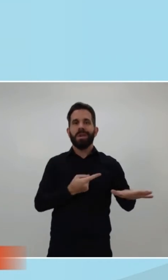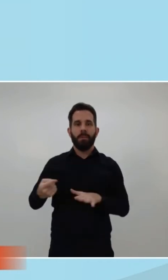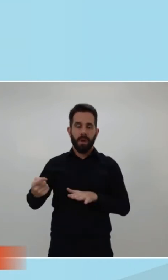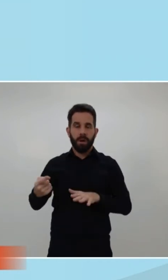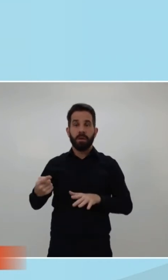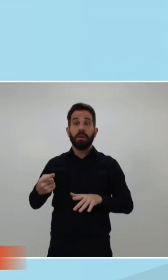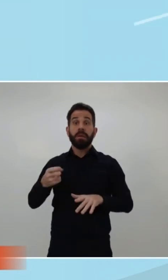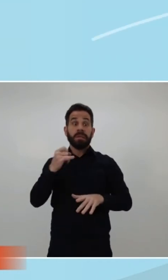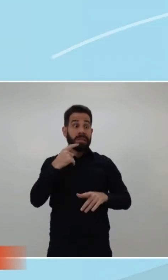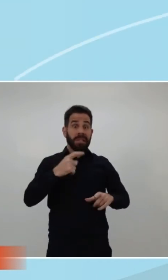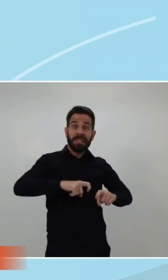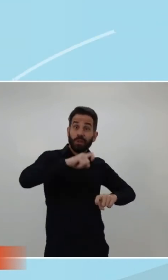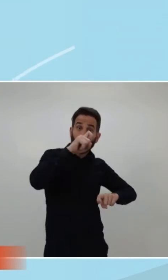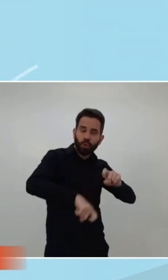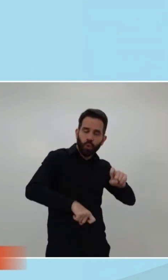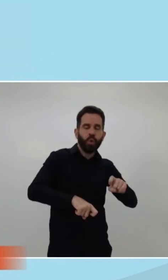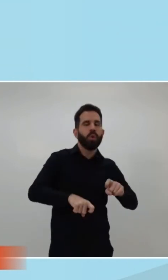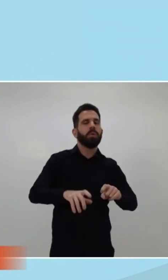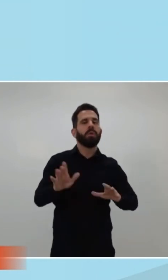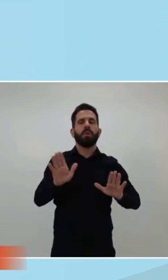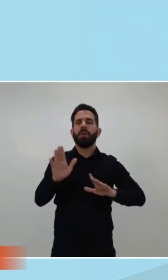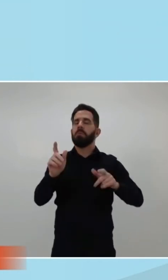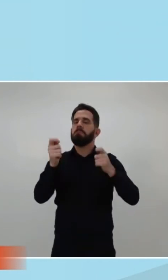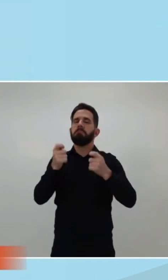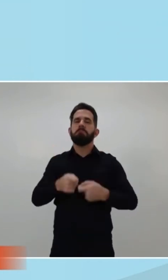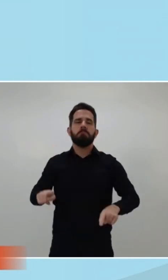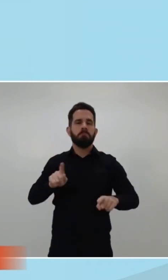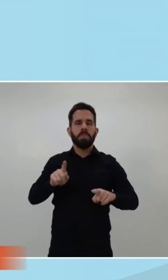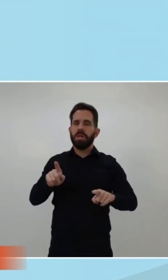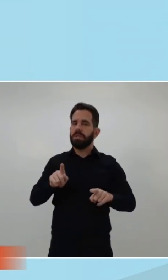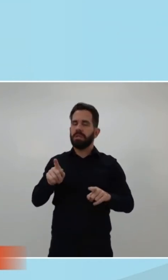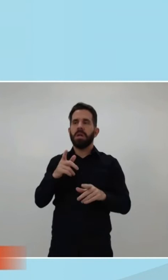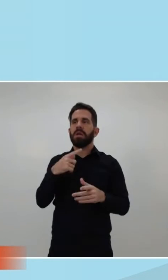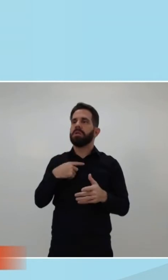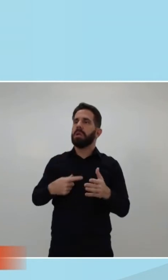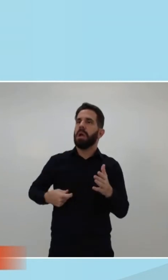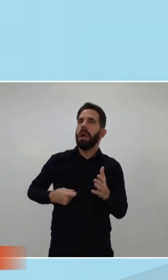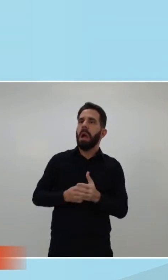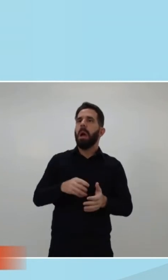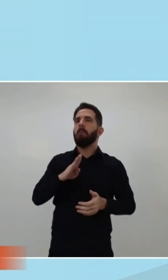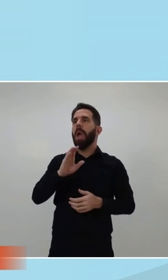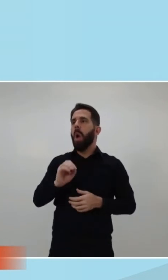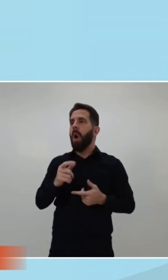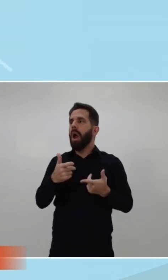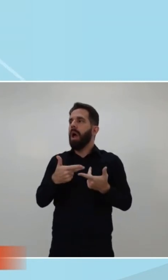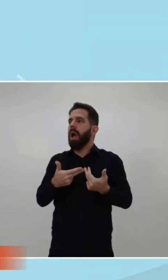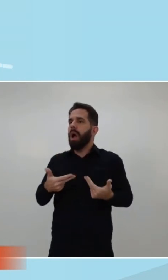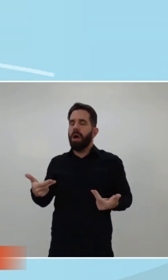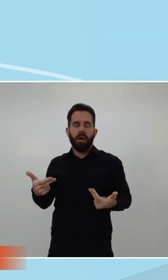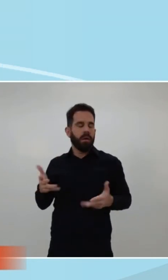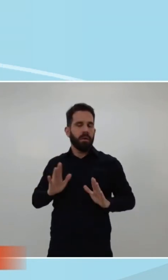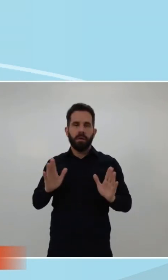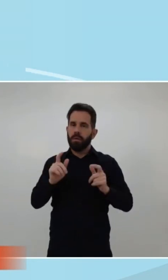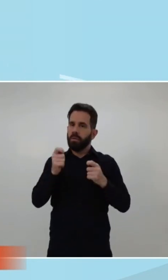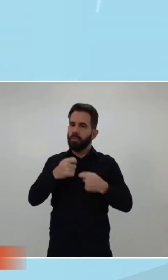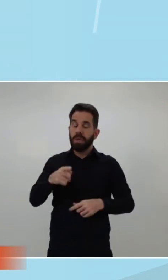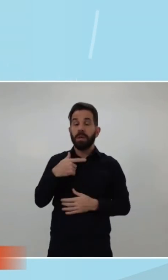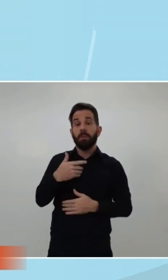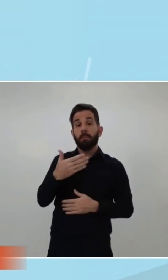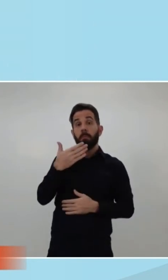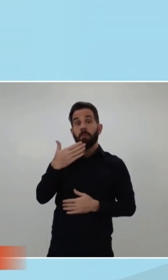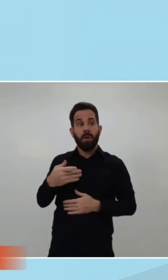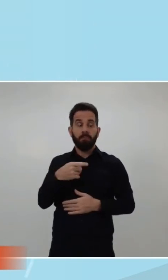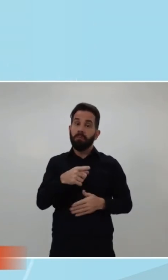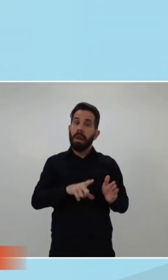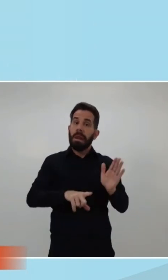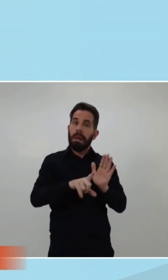e não há necessidade de nenhum tipo de boletim de ocorrência ou laudo médico para fazer a solicitação. No momento em que a